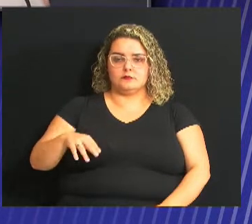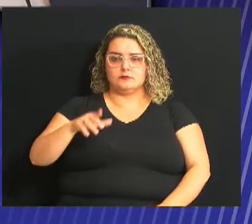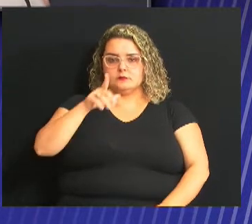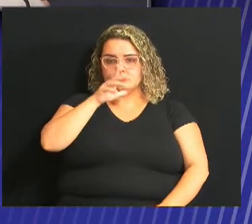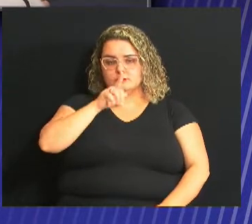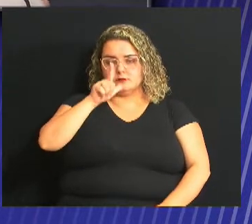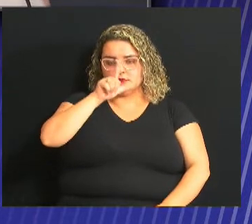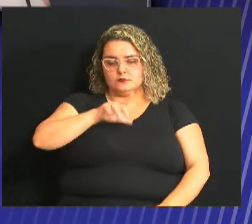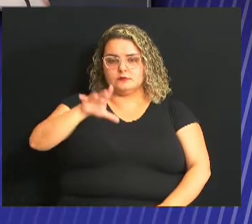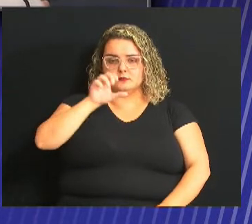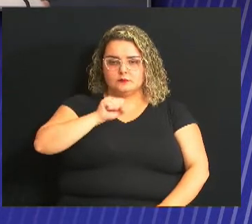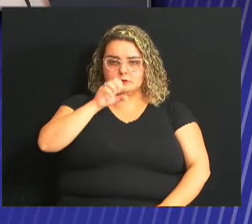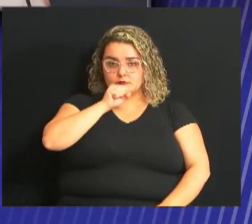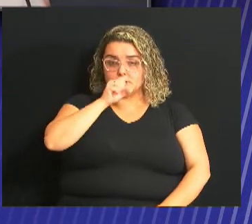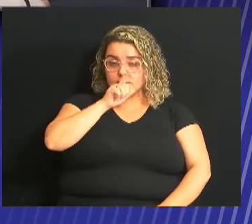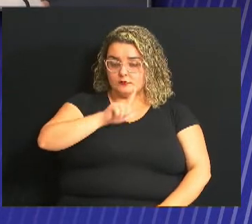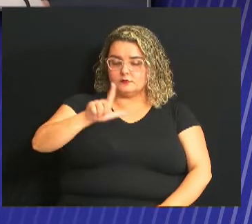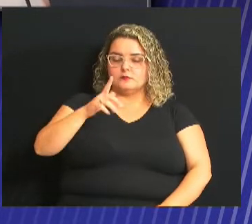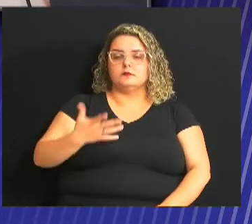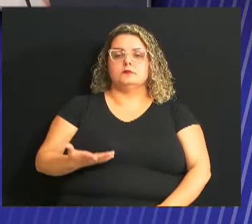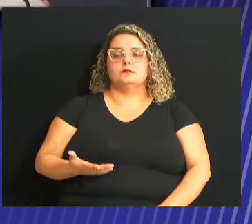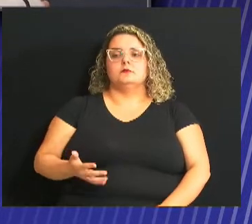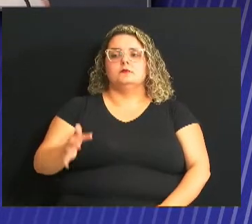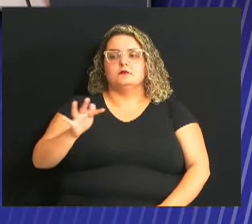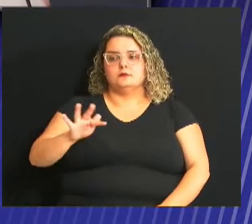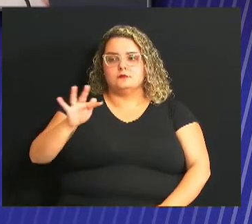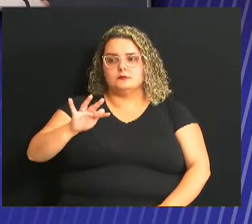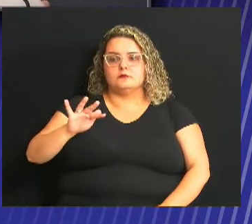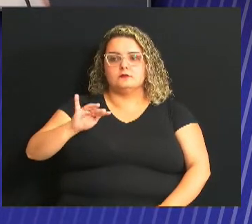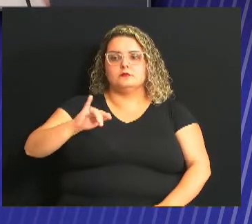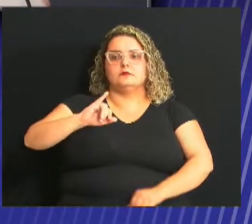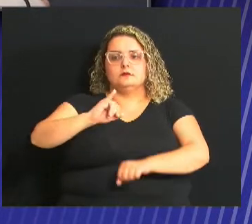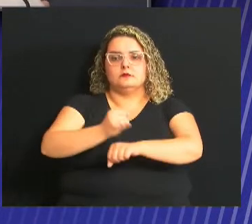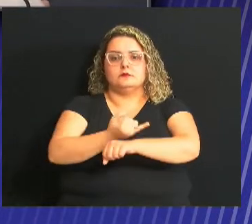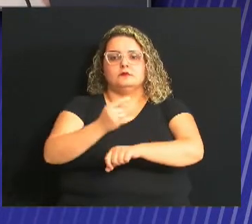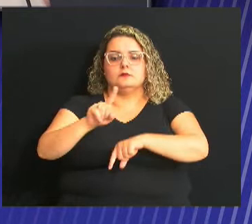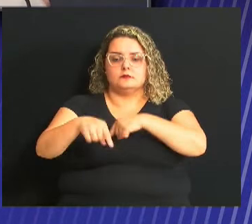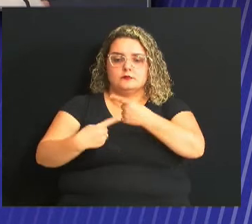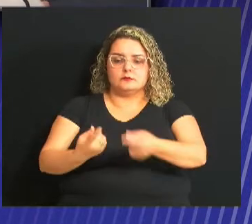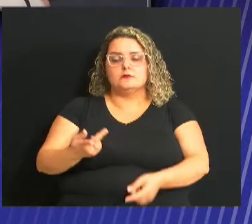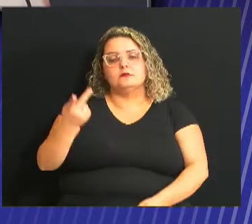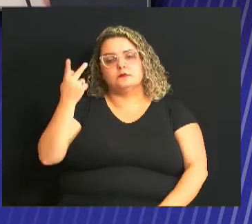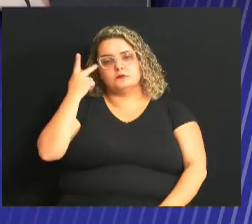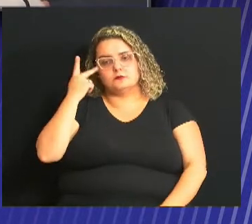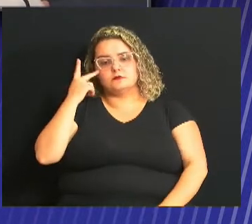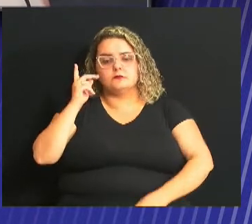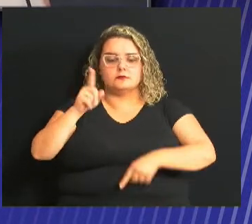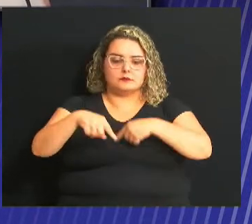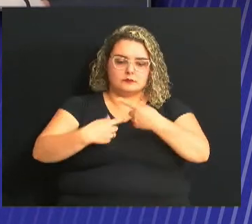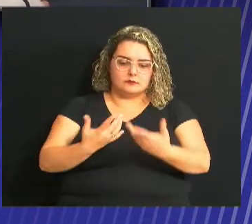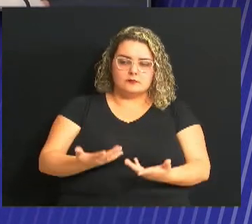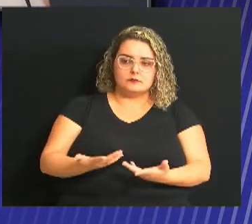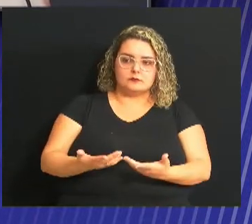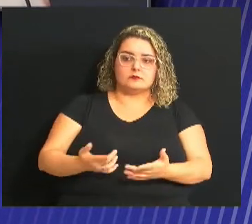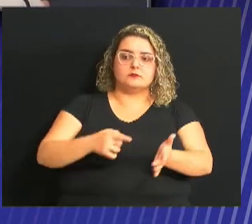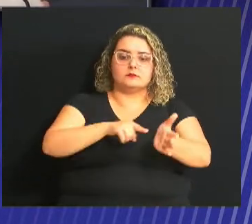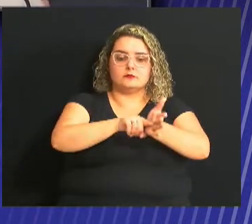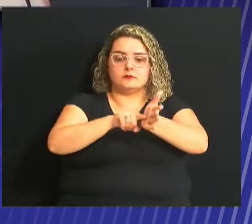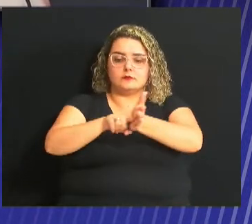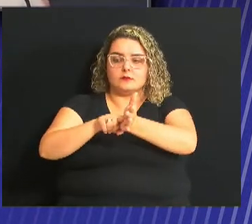Faculdade de Jaguariúna, da Universidade Paulista, entre outras. Atualmente, desenvolve pesquisa